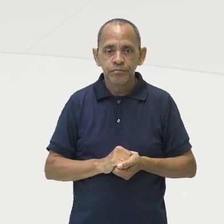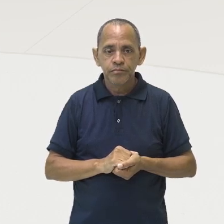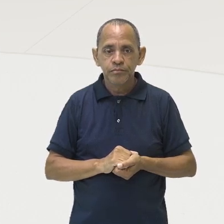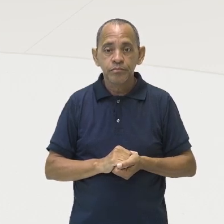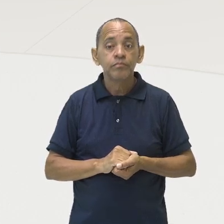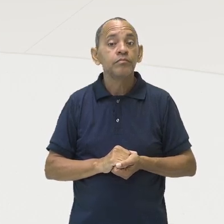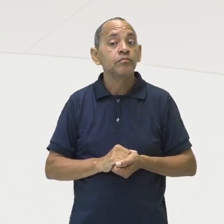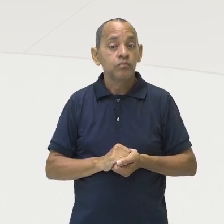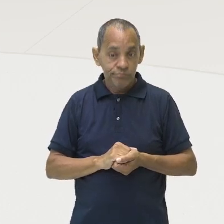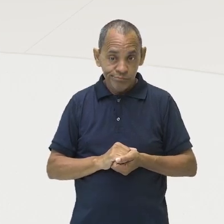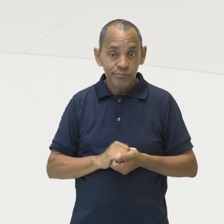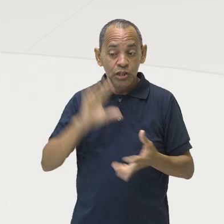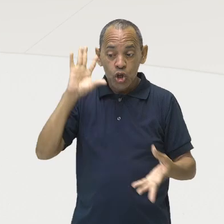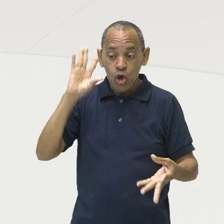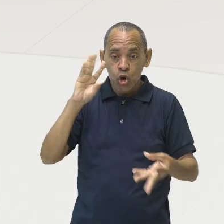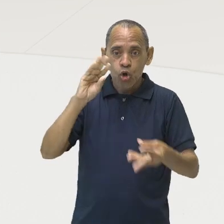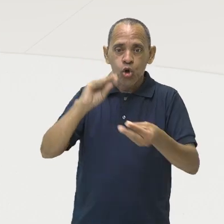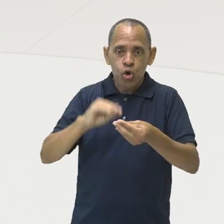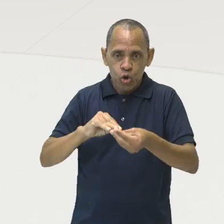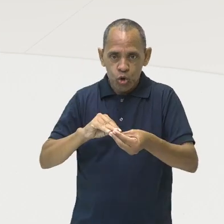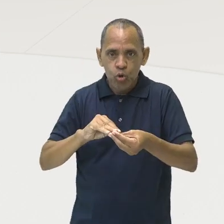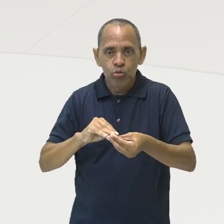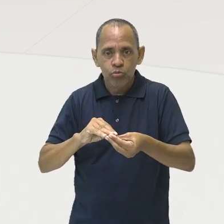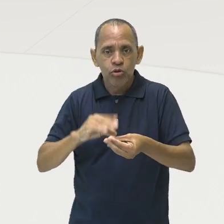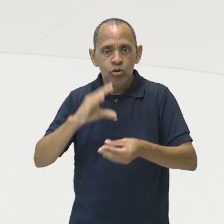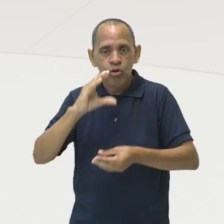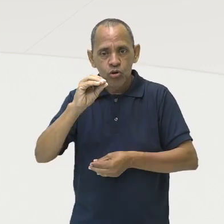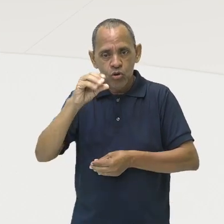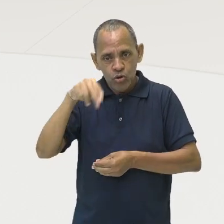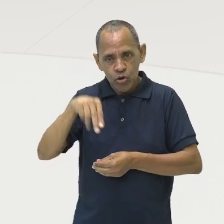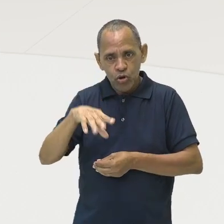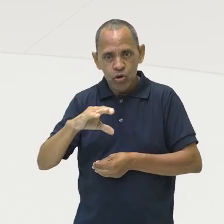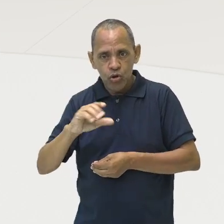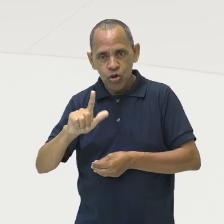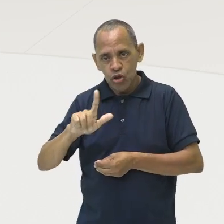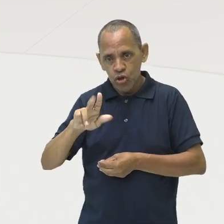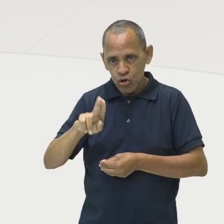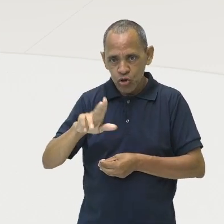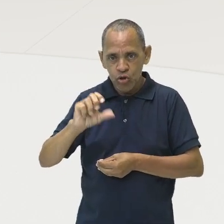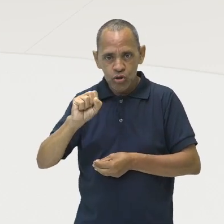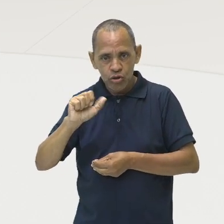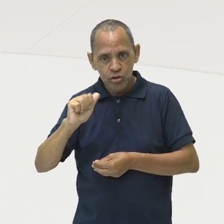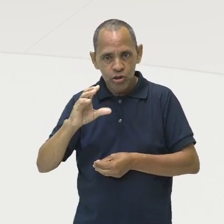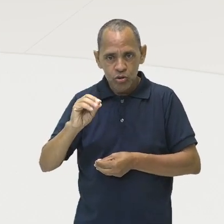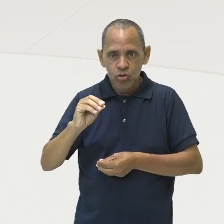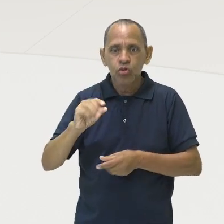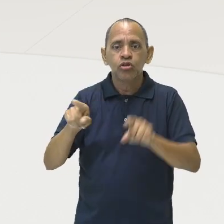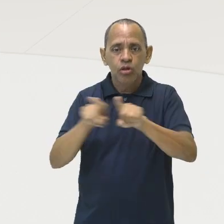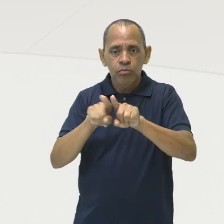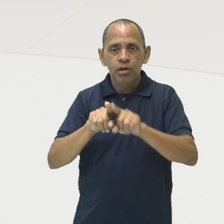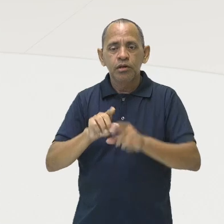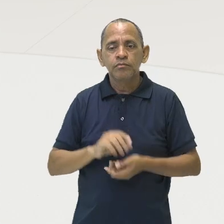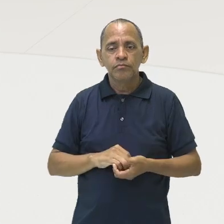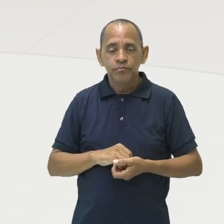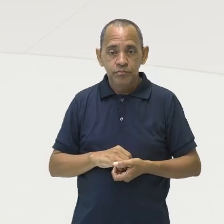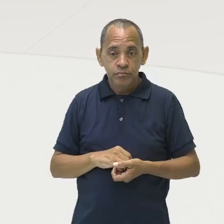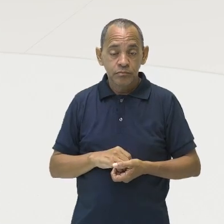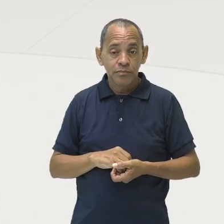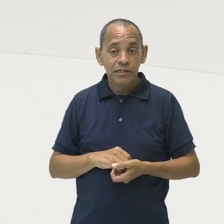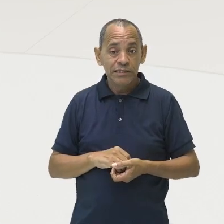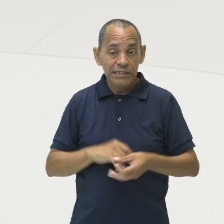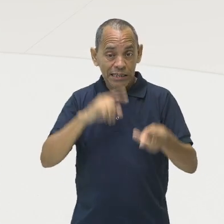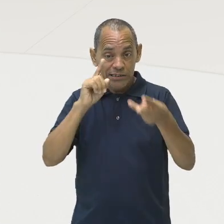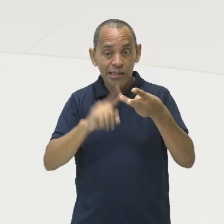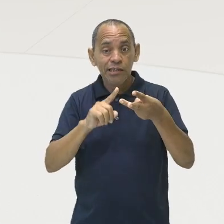A conclusão, isso mesmo. Temos a introdução, o desenvolvimento e, por último, a conclusão. Na conclusão, nós temos